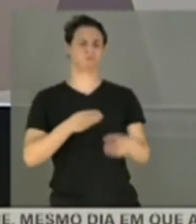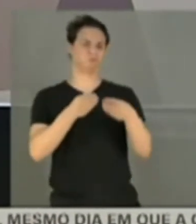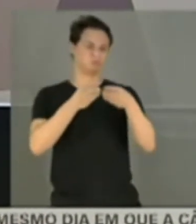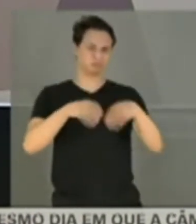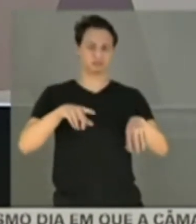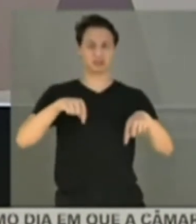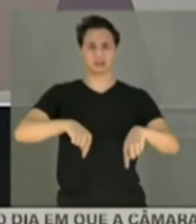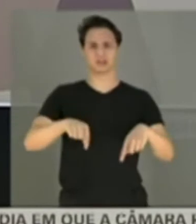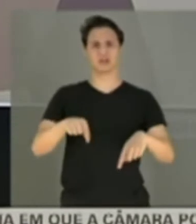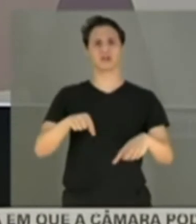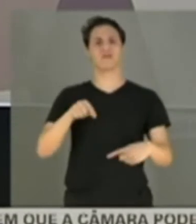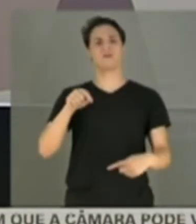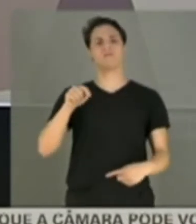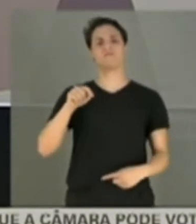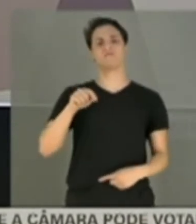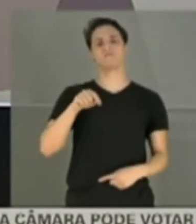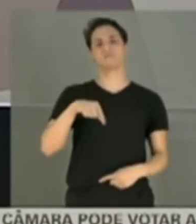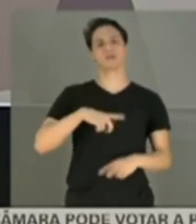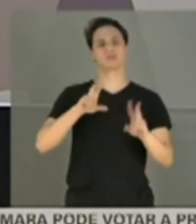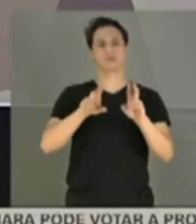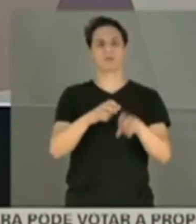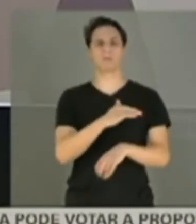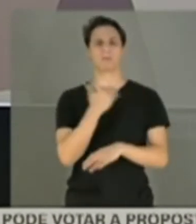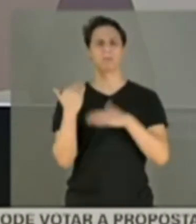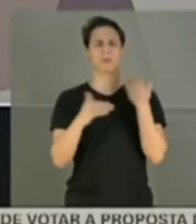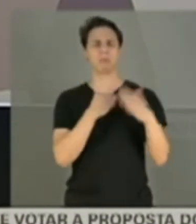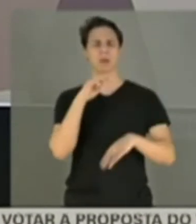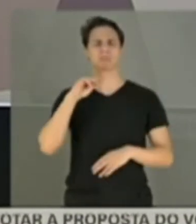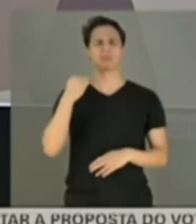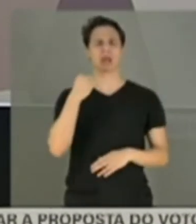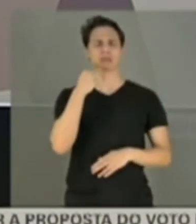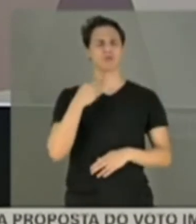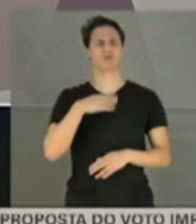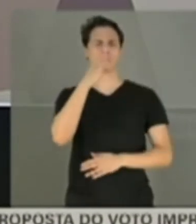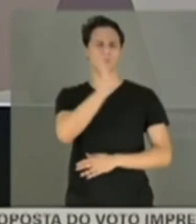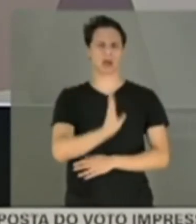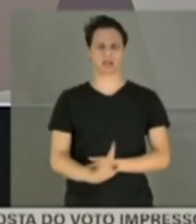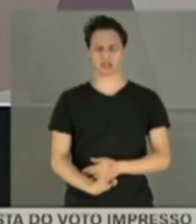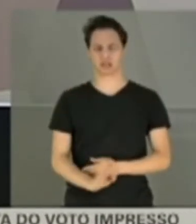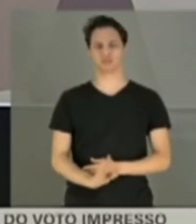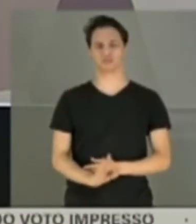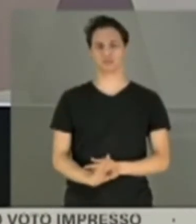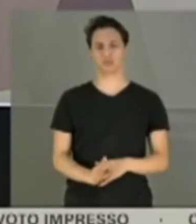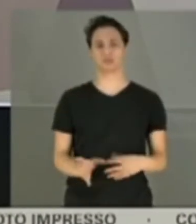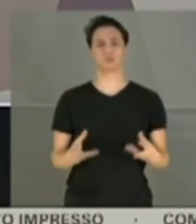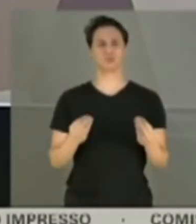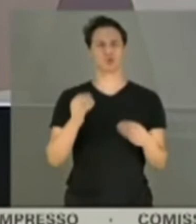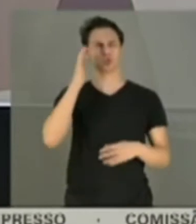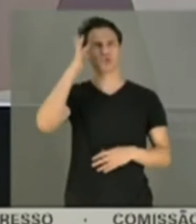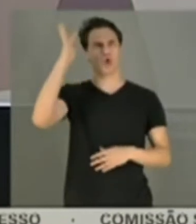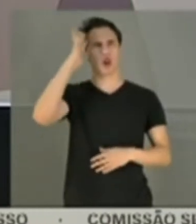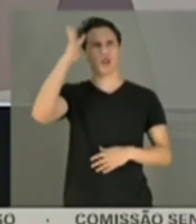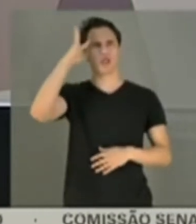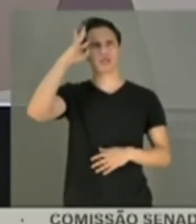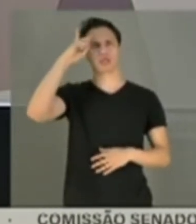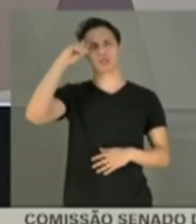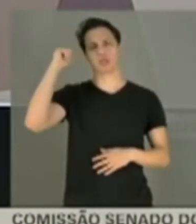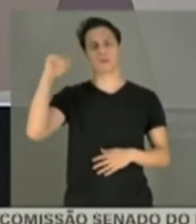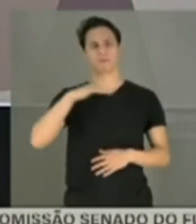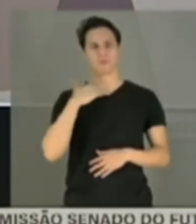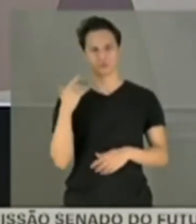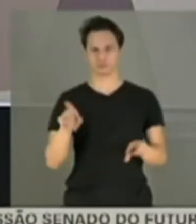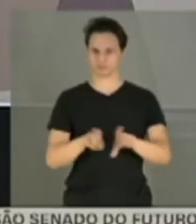à morte de milhares de brasileiros e à morte de milhões de sonhos nesse momento.